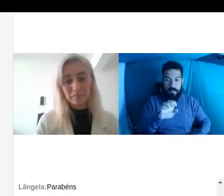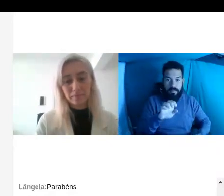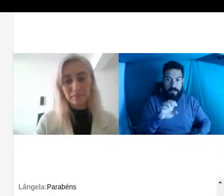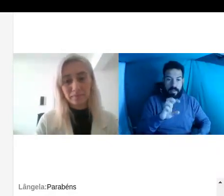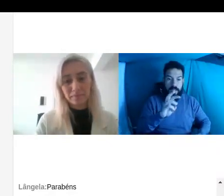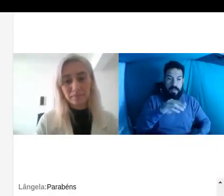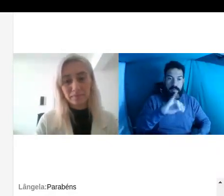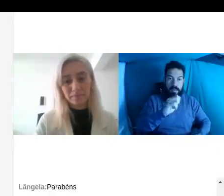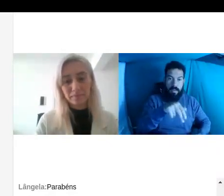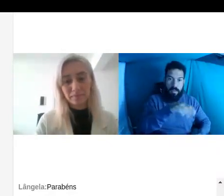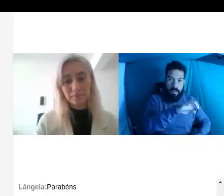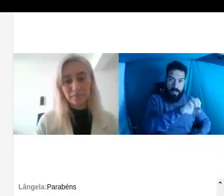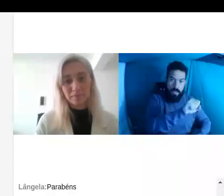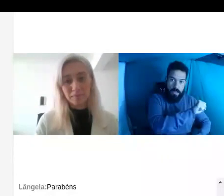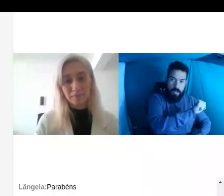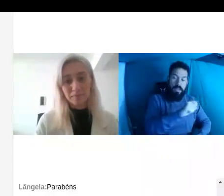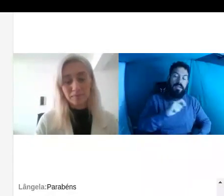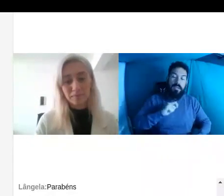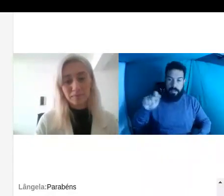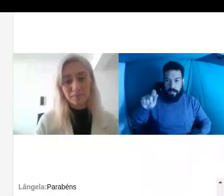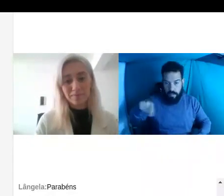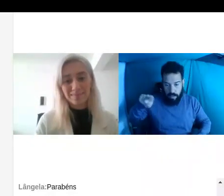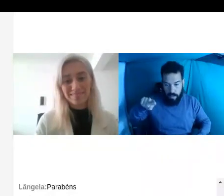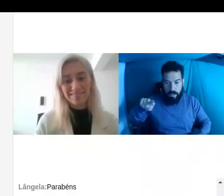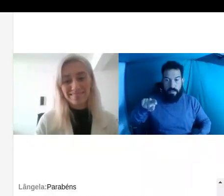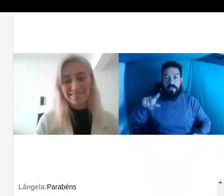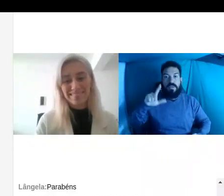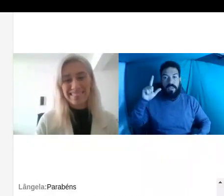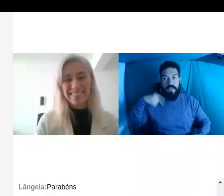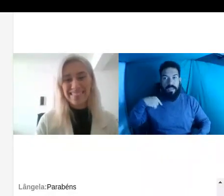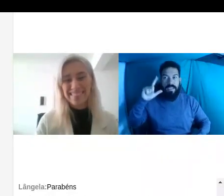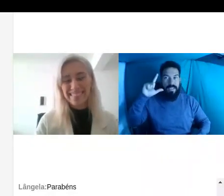Tem o Instagram, arroba Felipe Mianes, o Twitter, arroba Felipe Mianes,